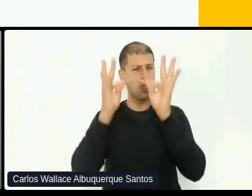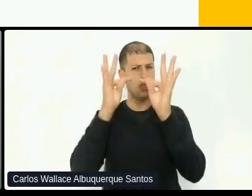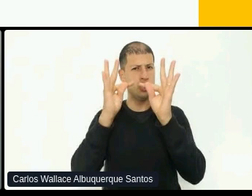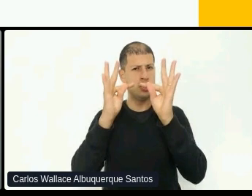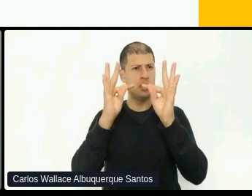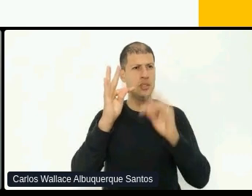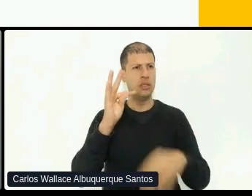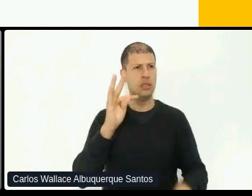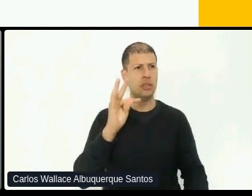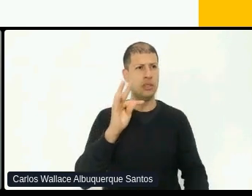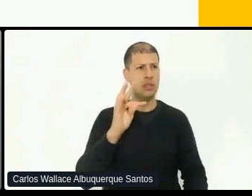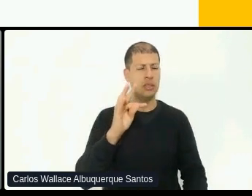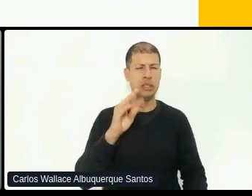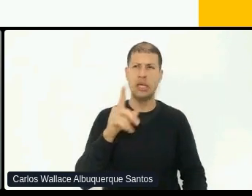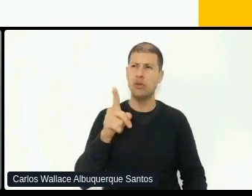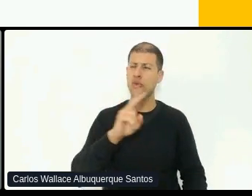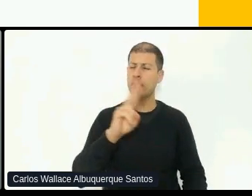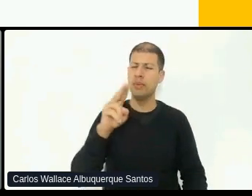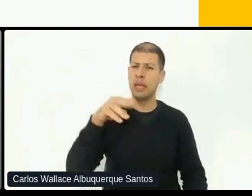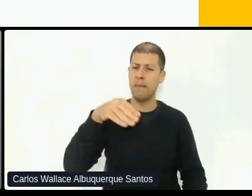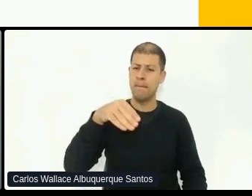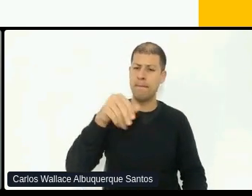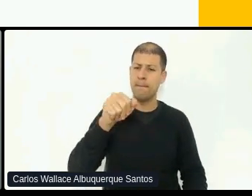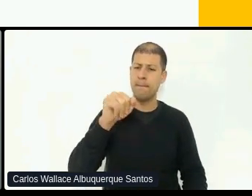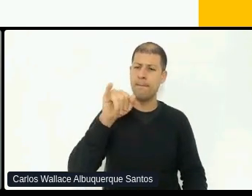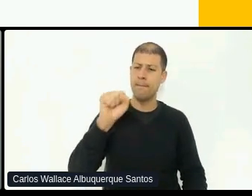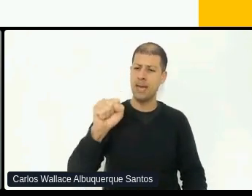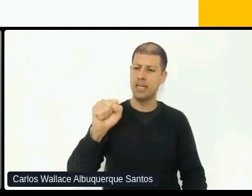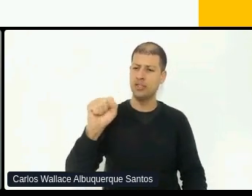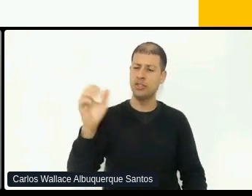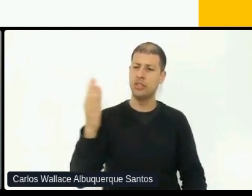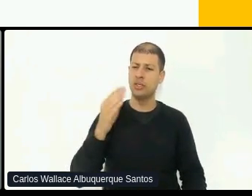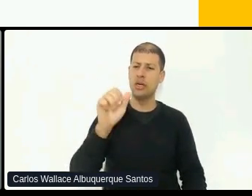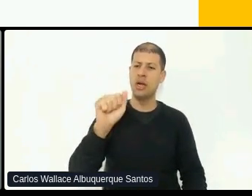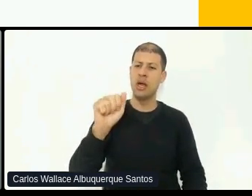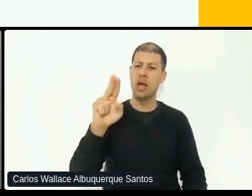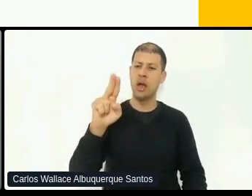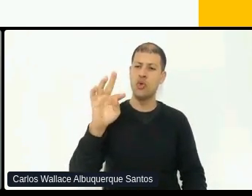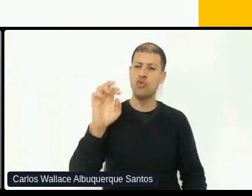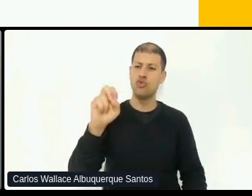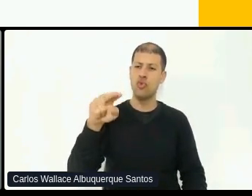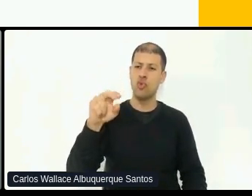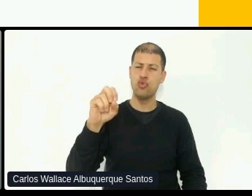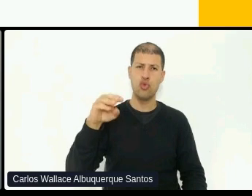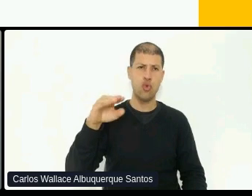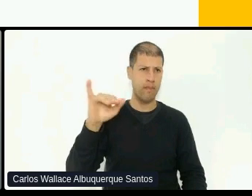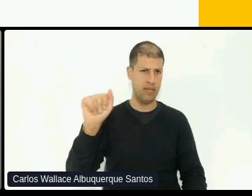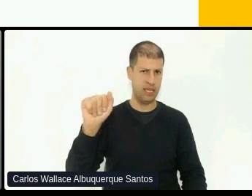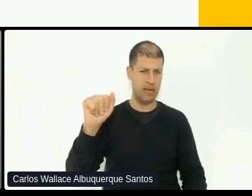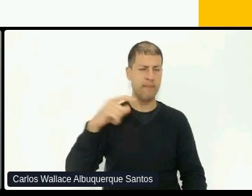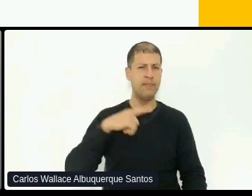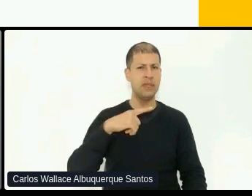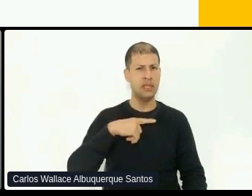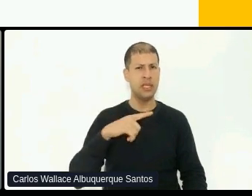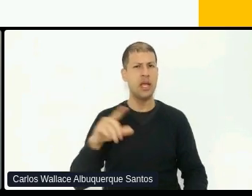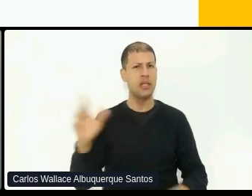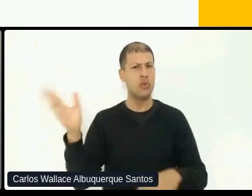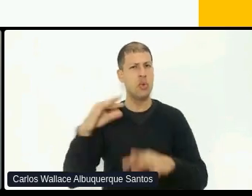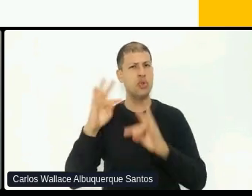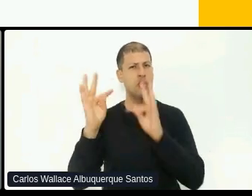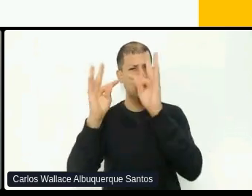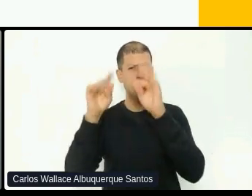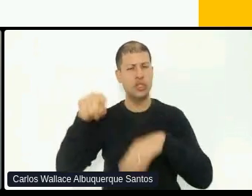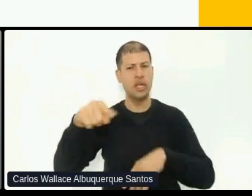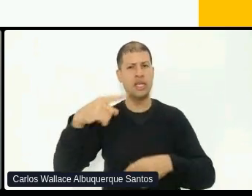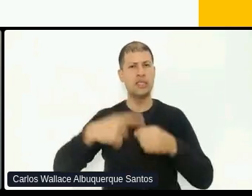Mais Autonomia, uma coisa assim, que ela trouxe uma tecnologia para a cidade de São Paulo, e aí está rodando o país agora, onde ela tem um